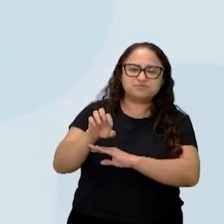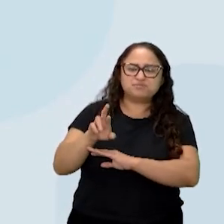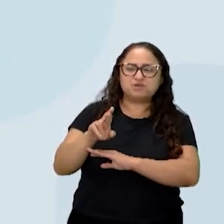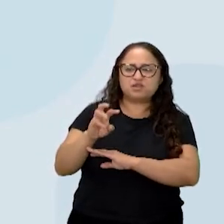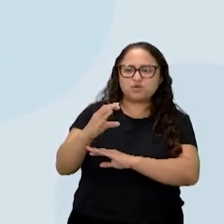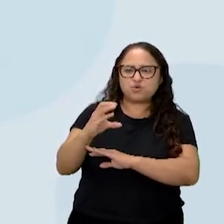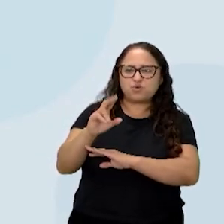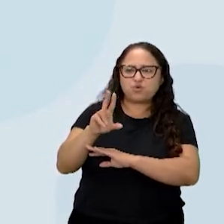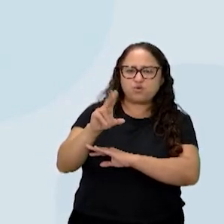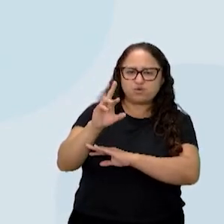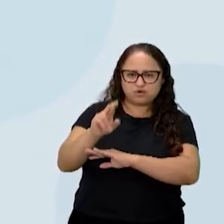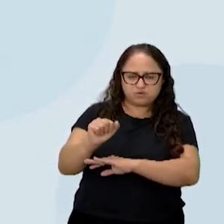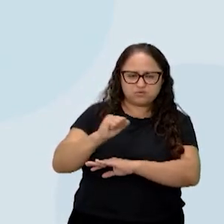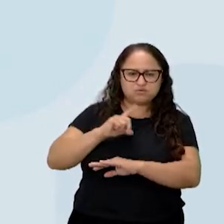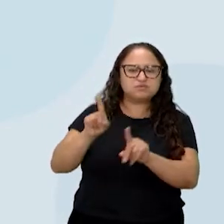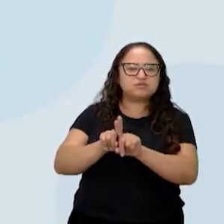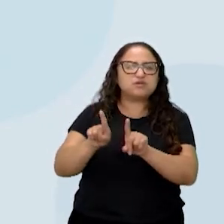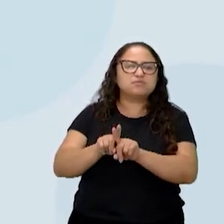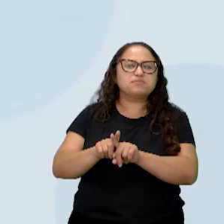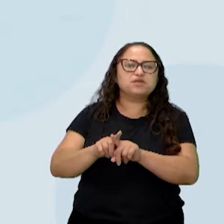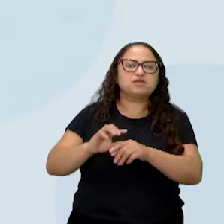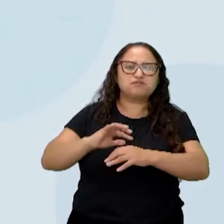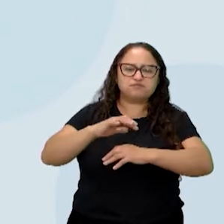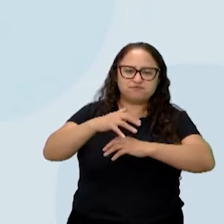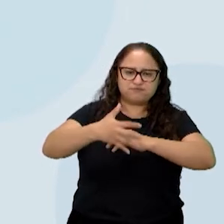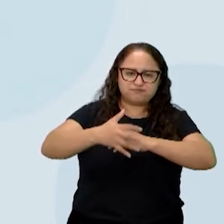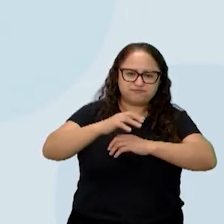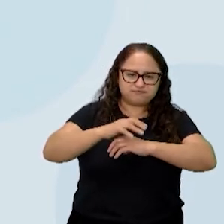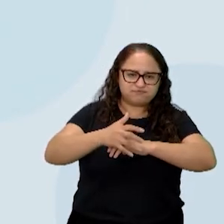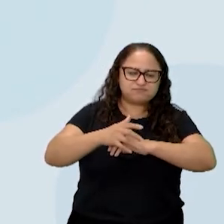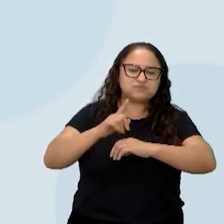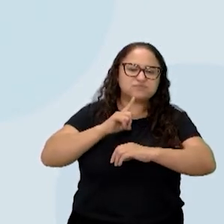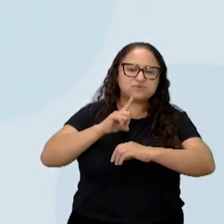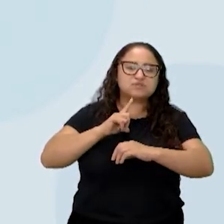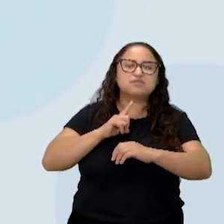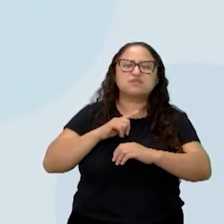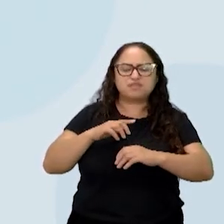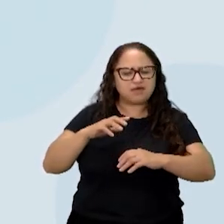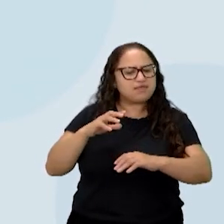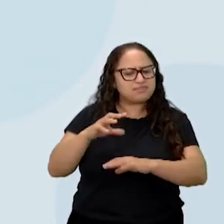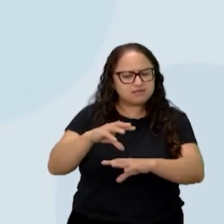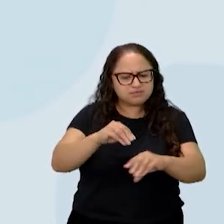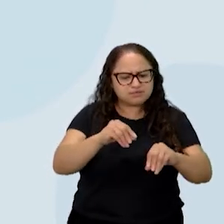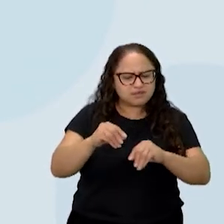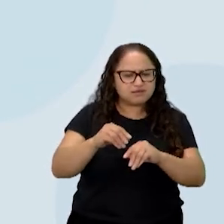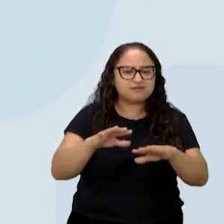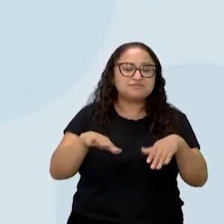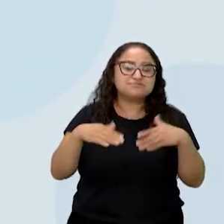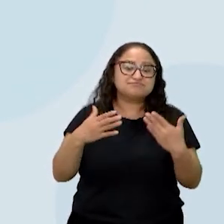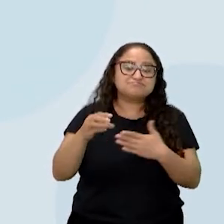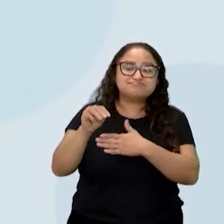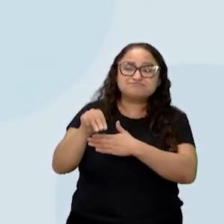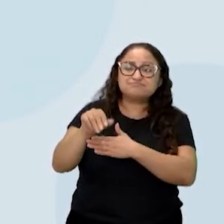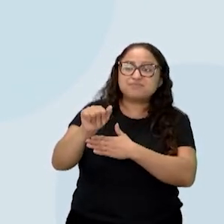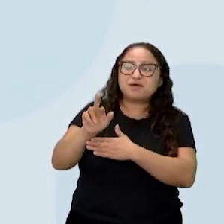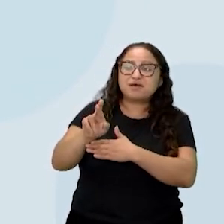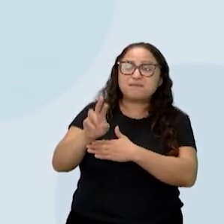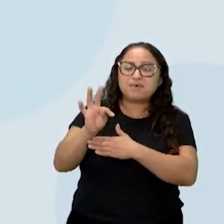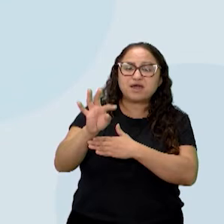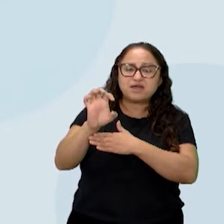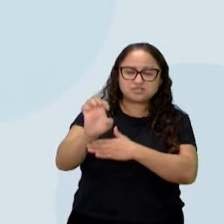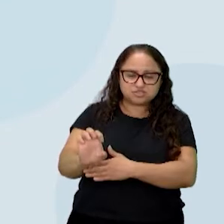temperatura, da gravidade, falamos de Vênus, falamos também da Terra e paramos em Marte, né? Aí, no caso, o último